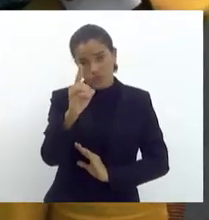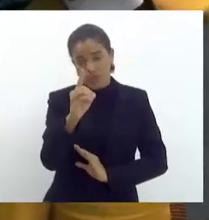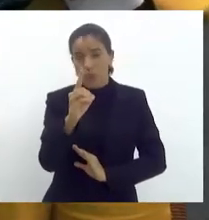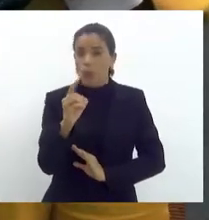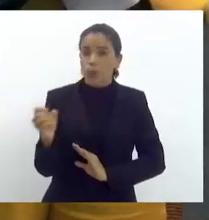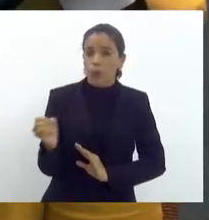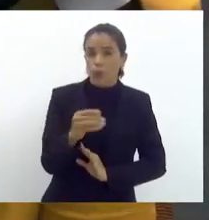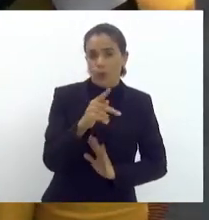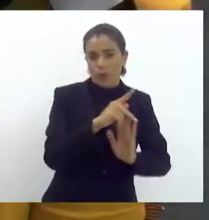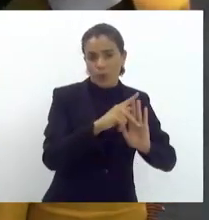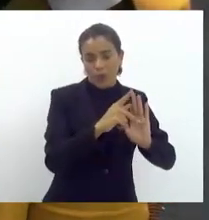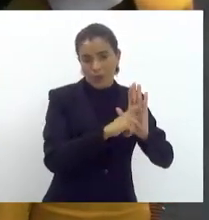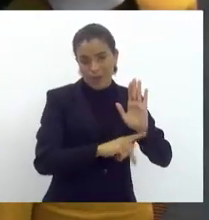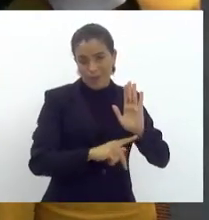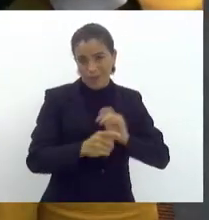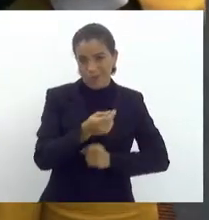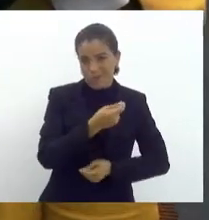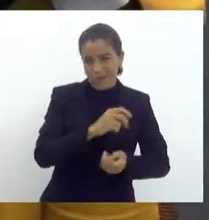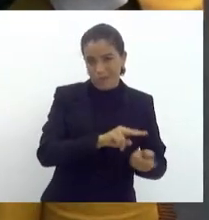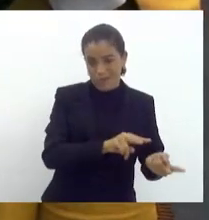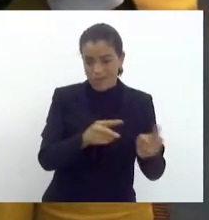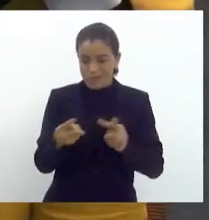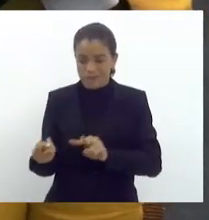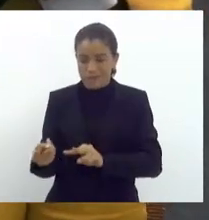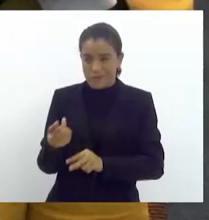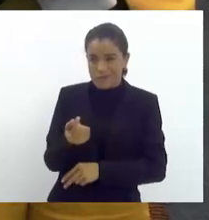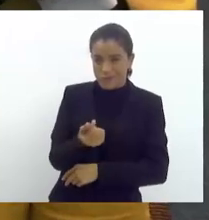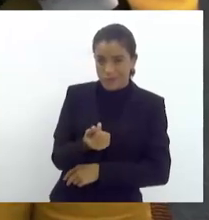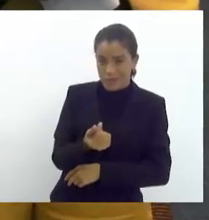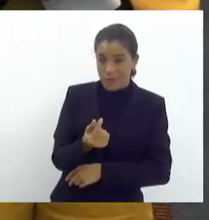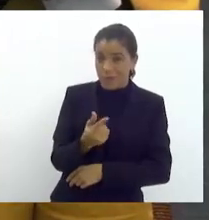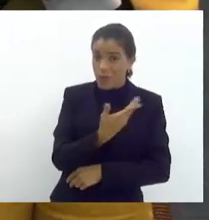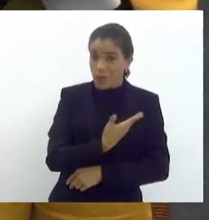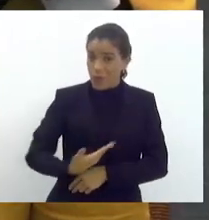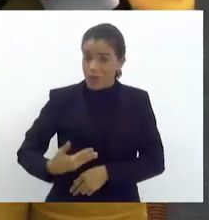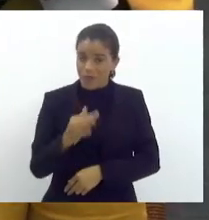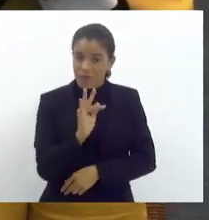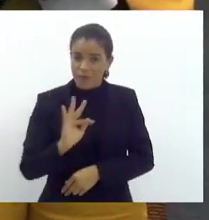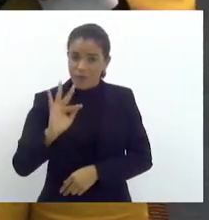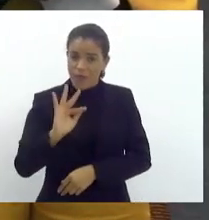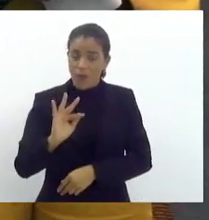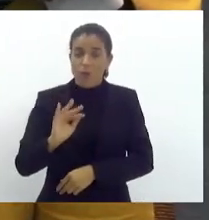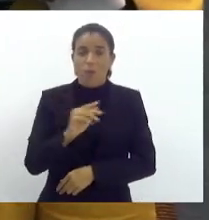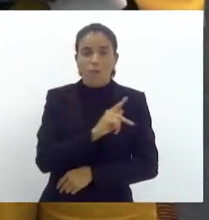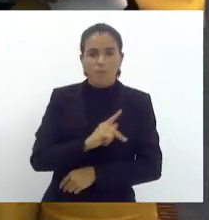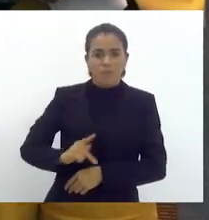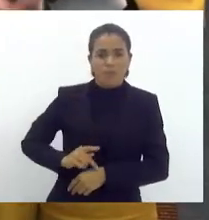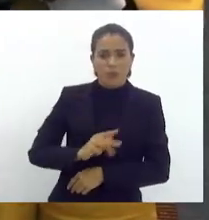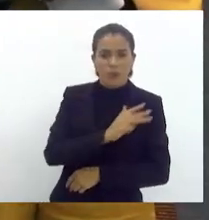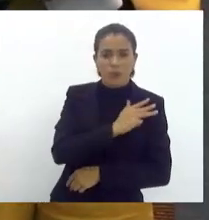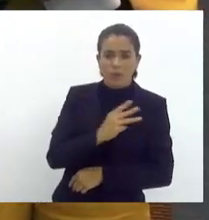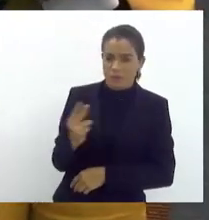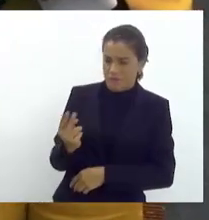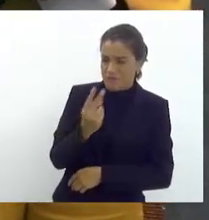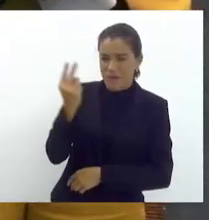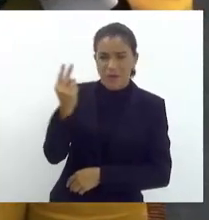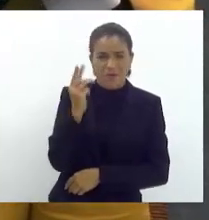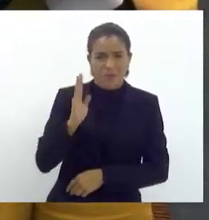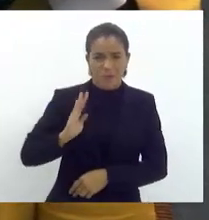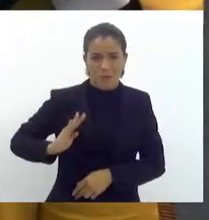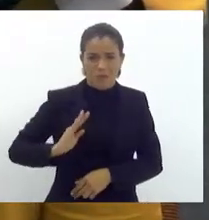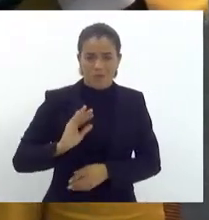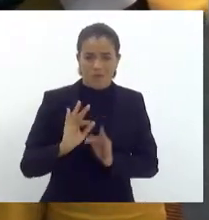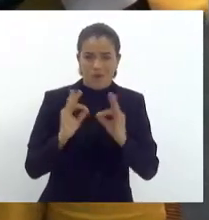de transferência de renda com tudo que o governo federal tem feito o presidente Lula de valorizar o bolsa família